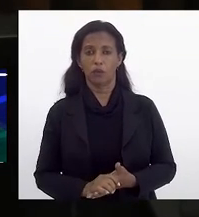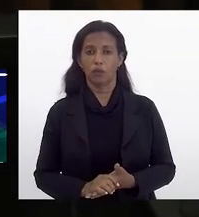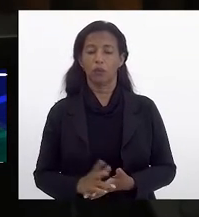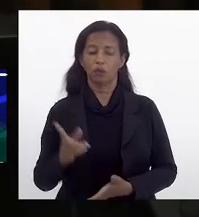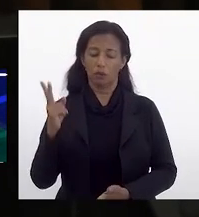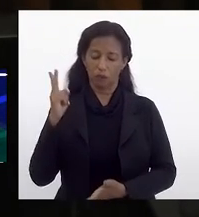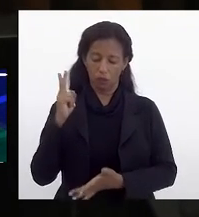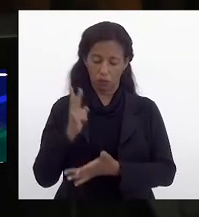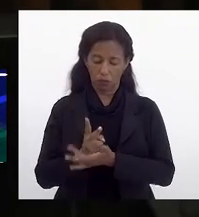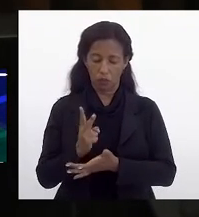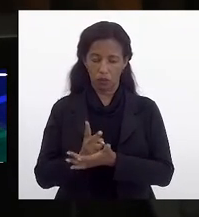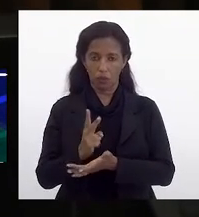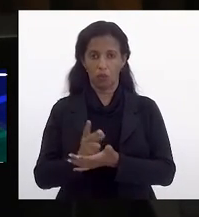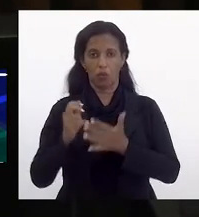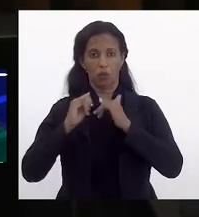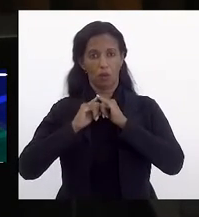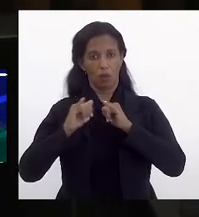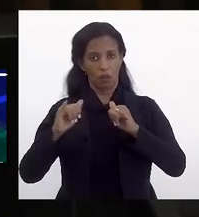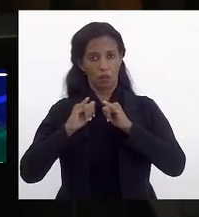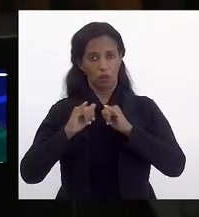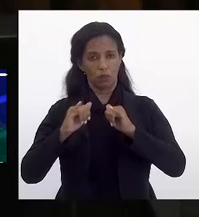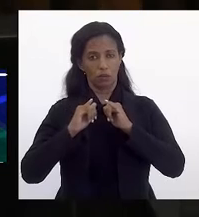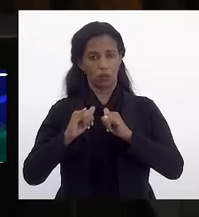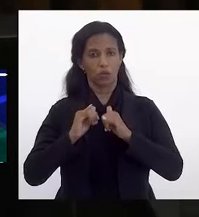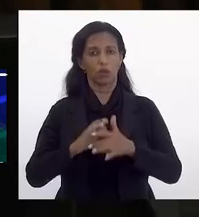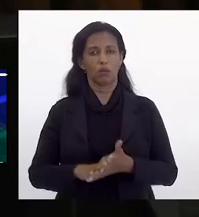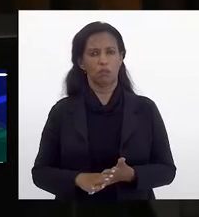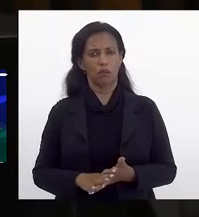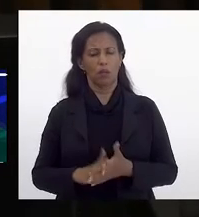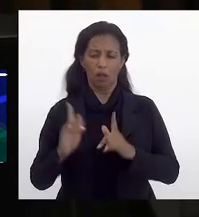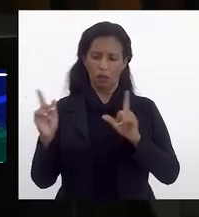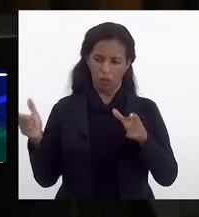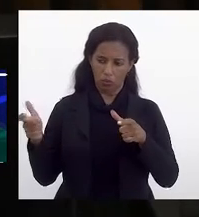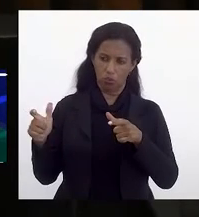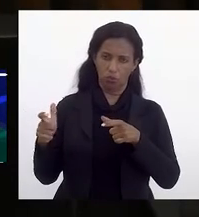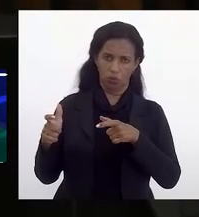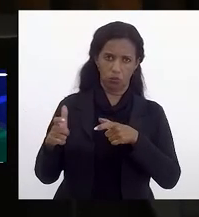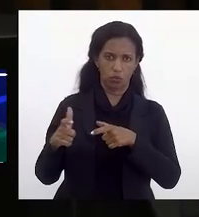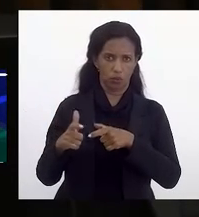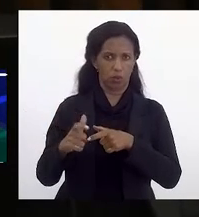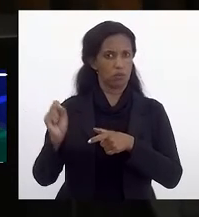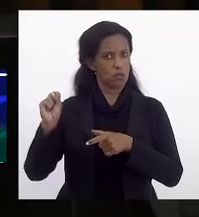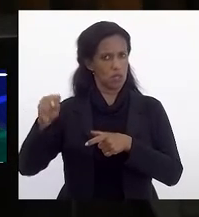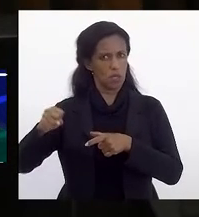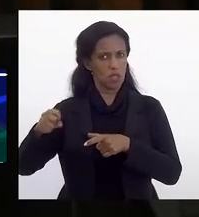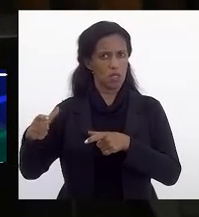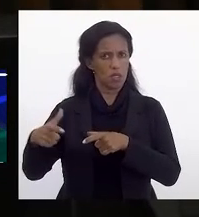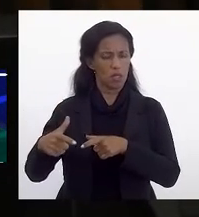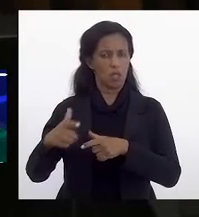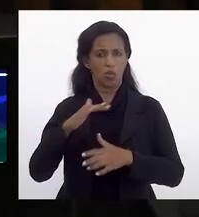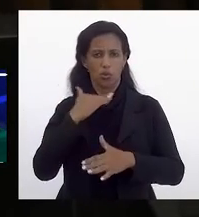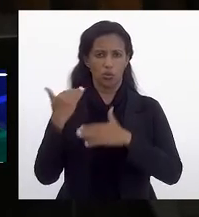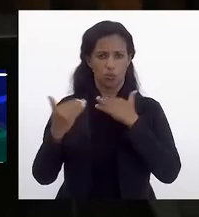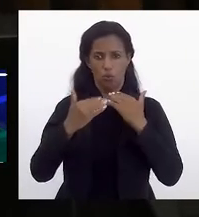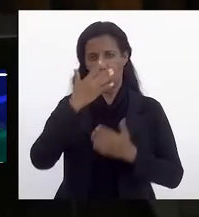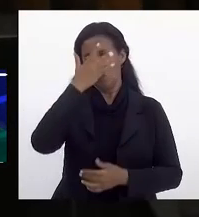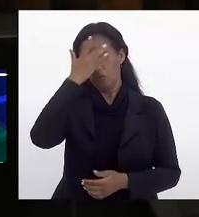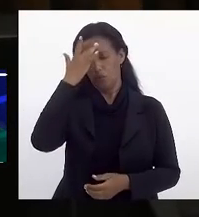Continua um anúncio ainda, de forma bem reduzida, de mortes de